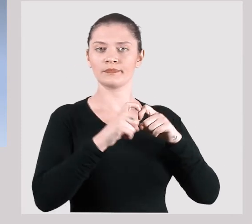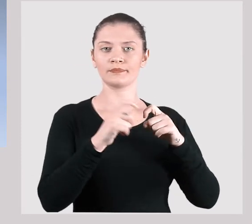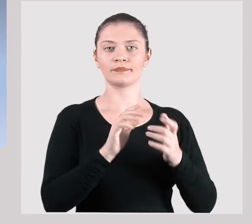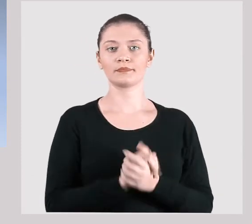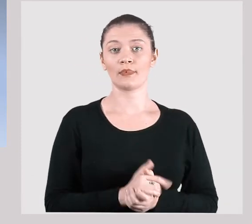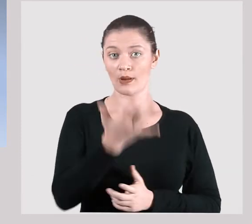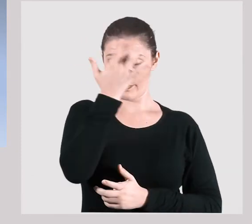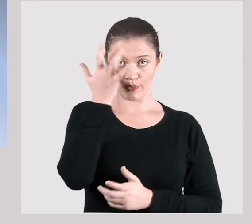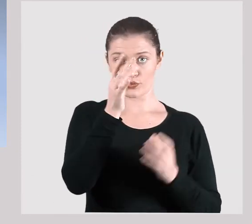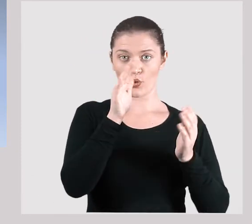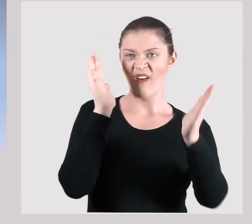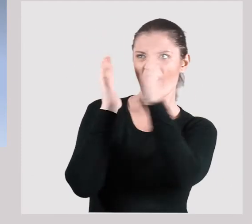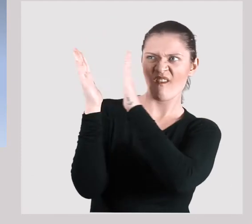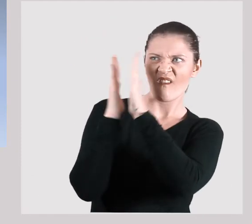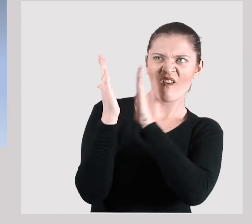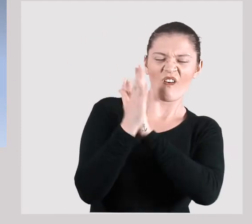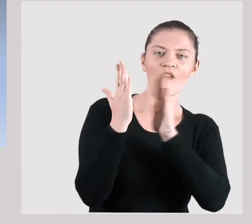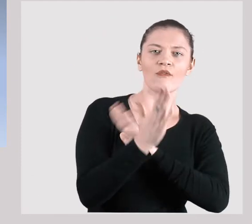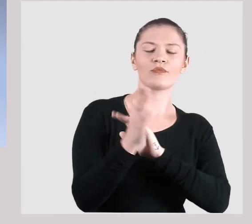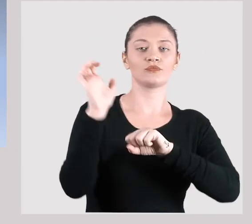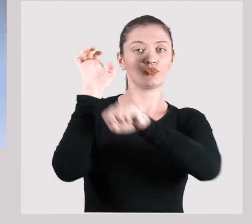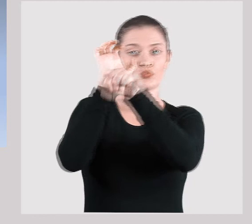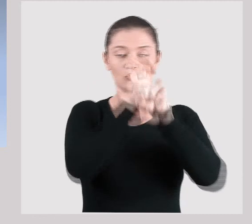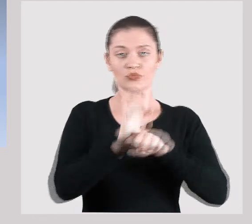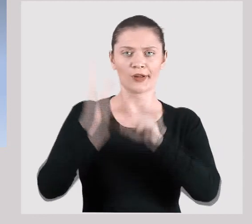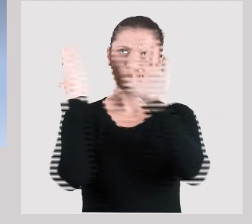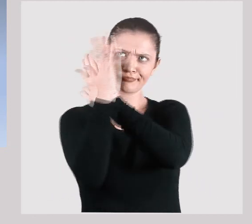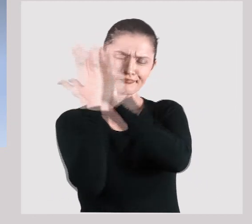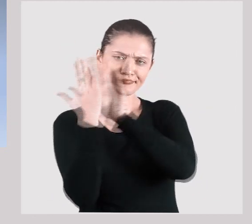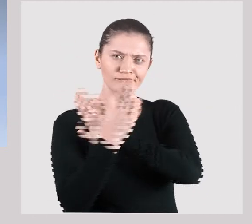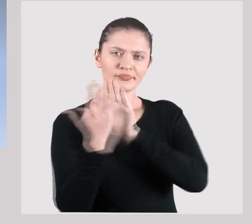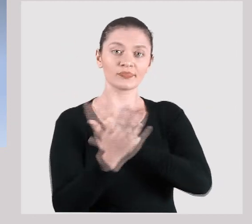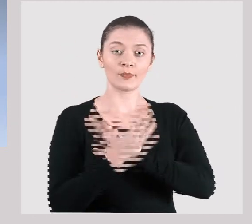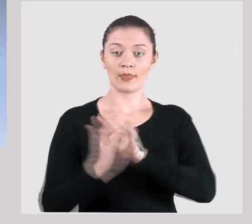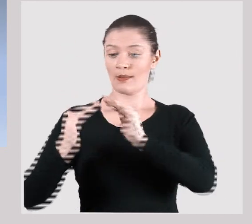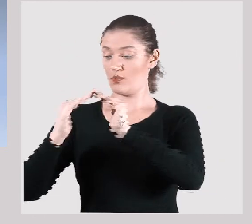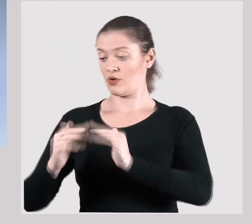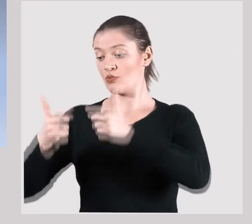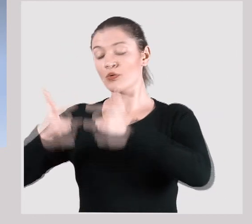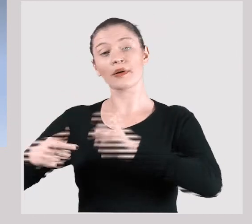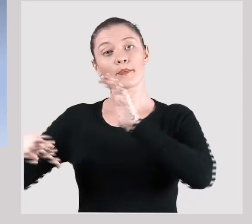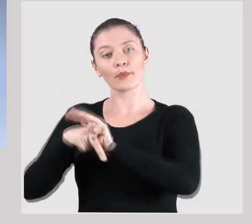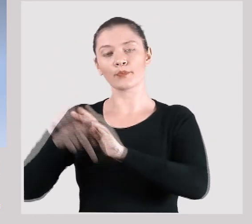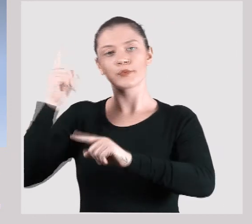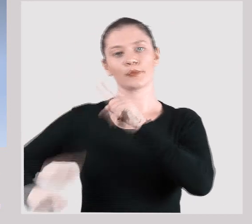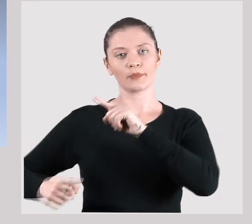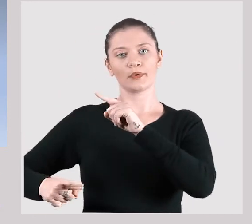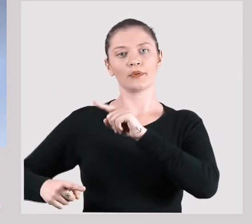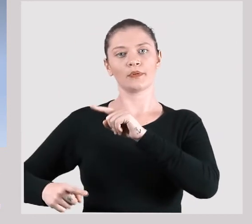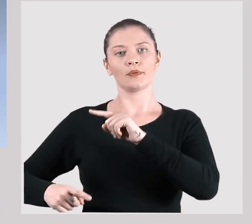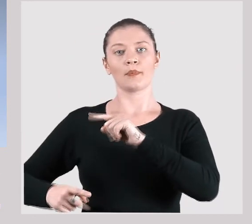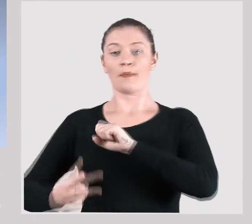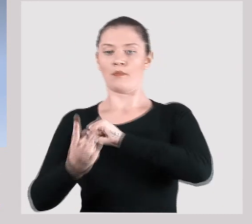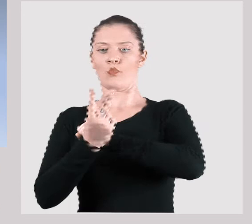estão fugindo dos estados que estão fazendo essa transição de gênero e morando em outros locais em que isso é proibido para